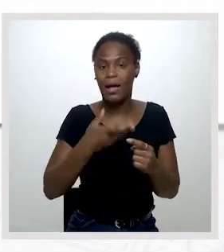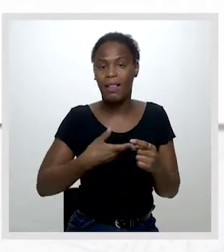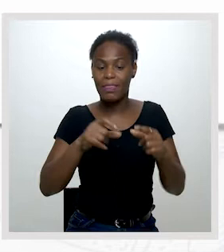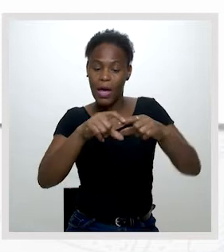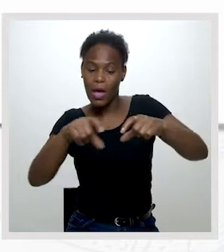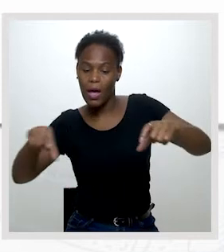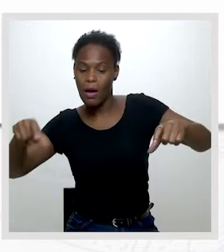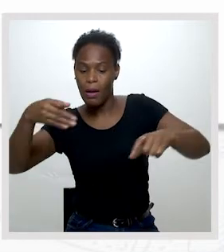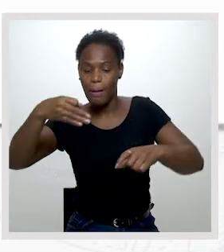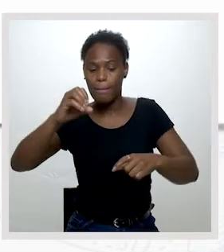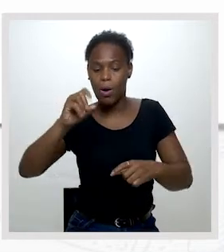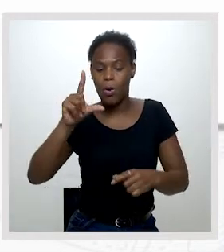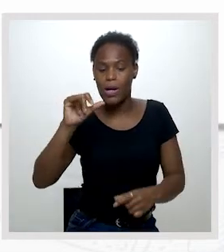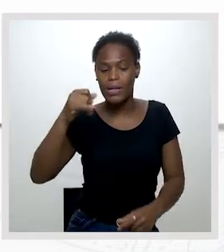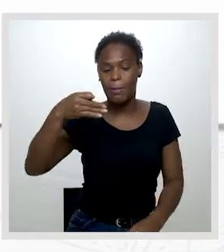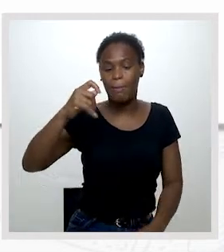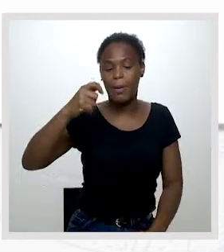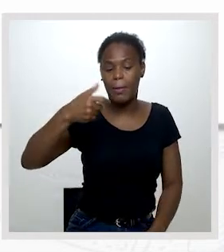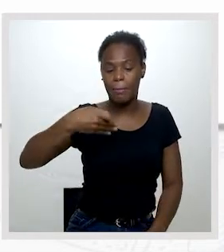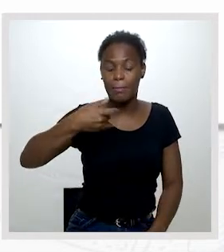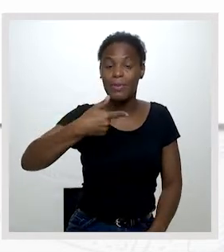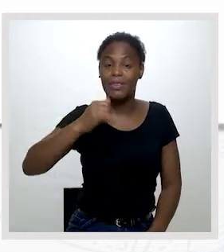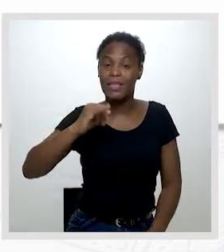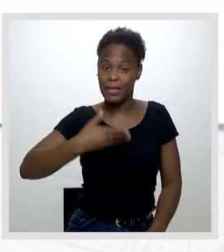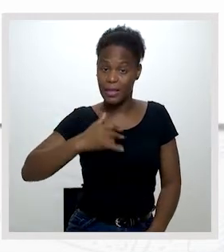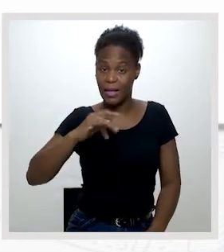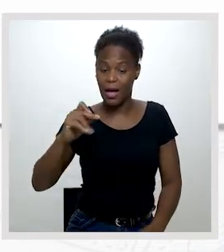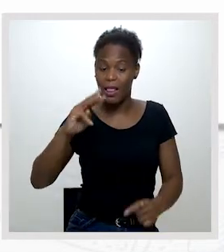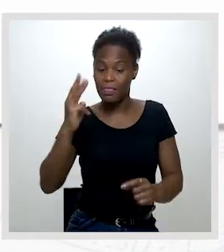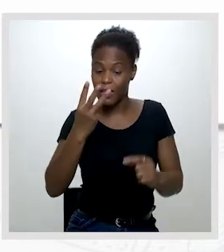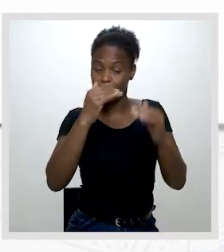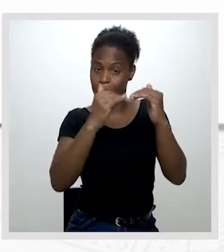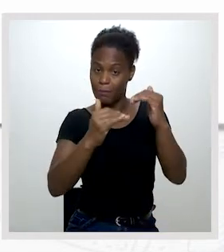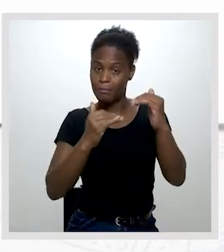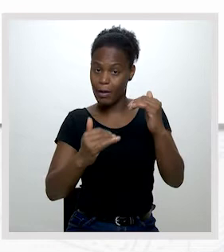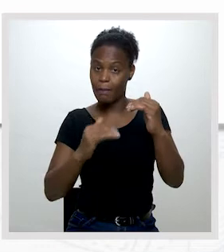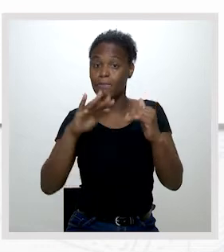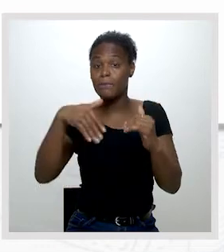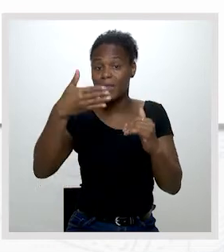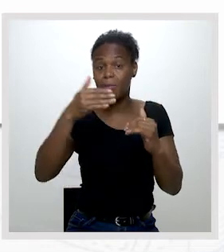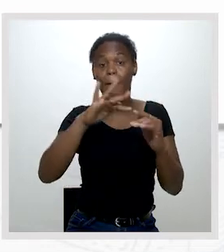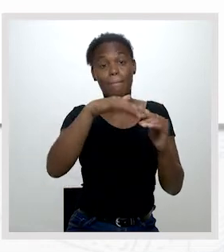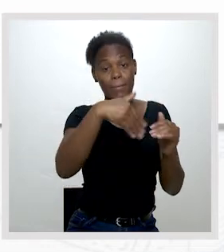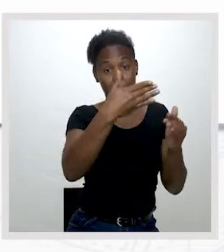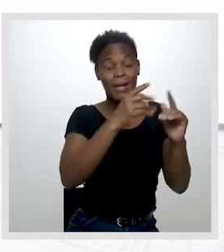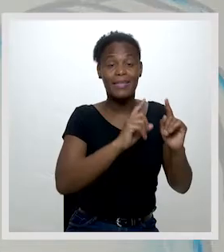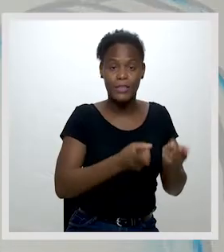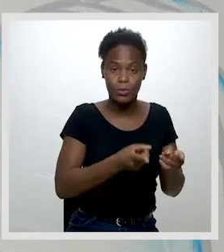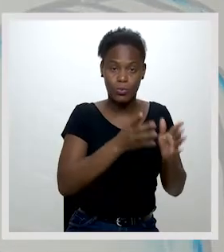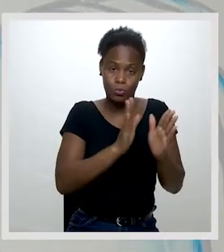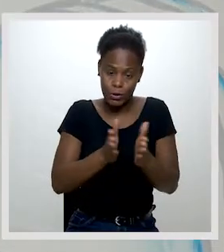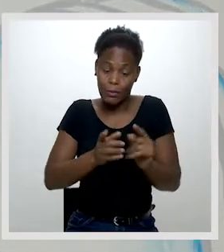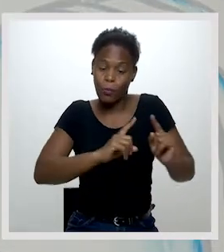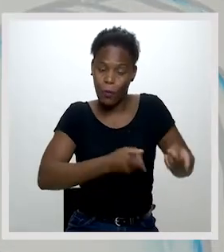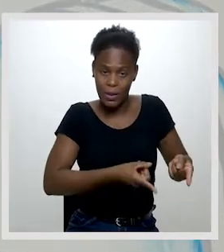ou tradução da mensagem, há 3 etapas principais. A primeira etapa é a iniciação do processo, ou seja,